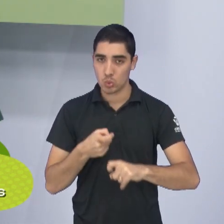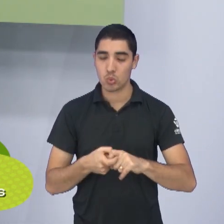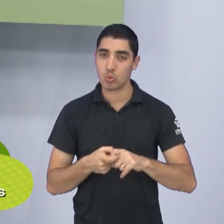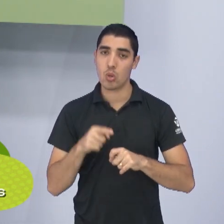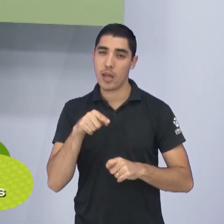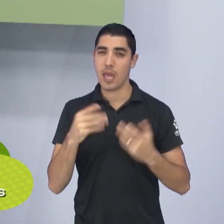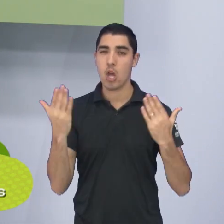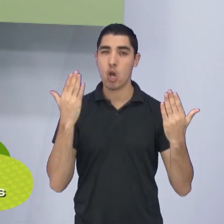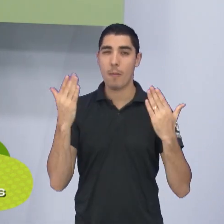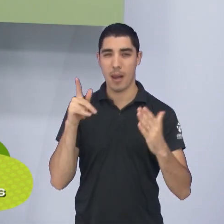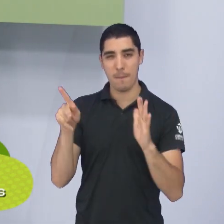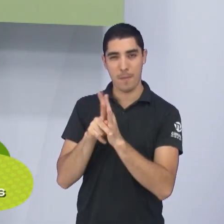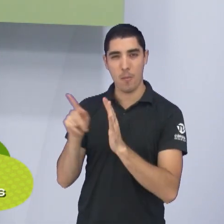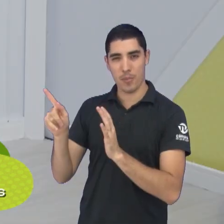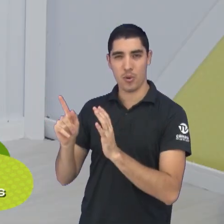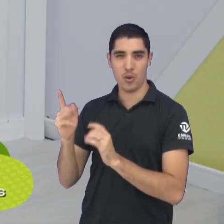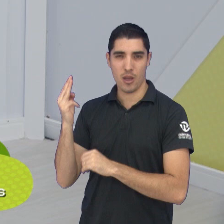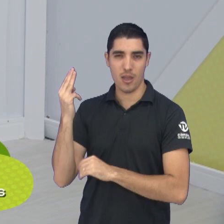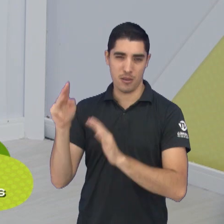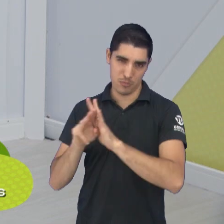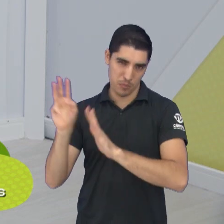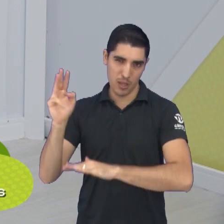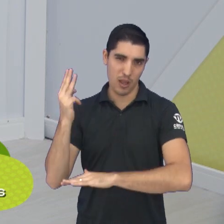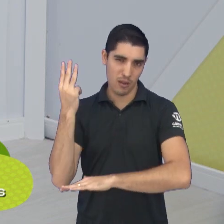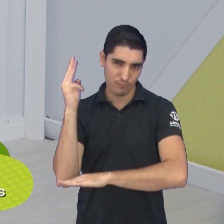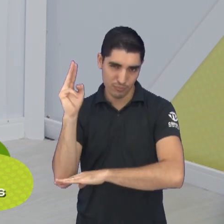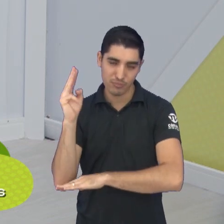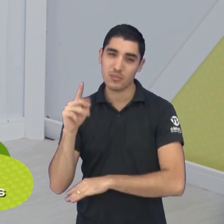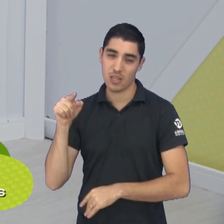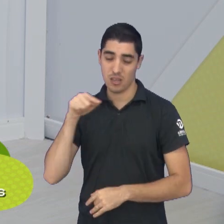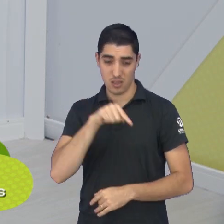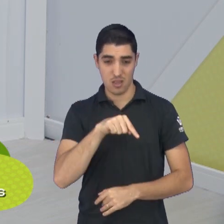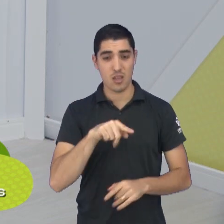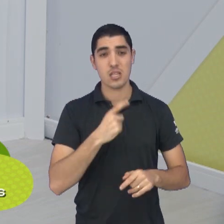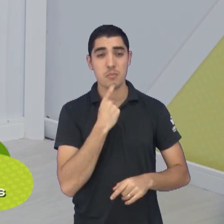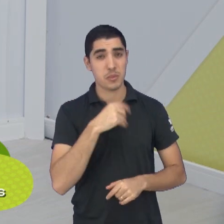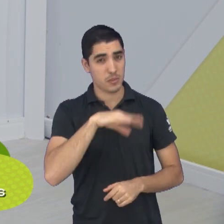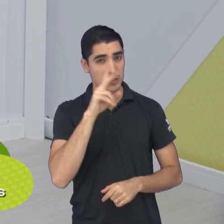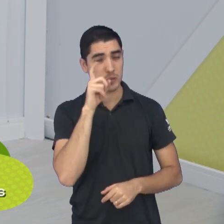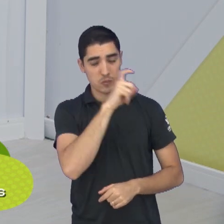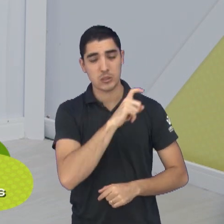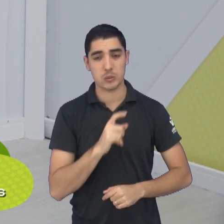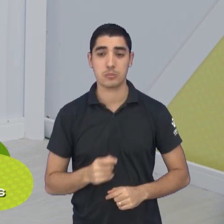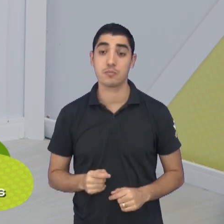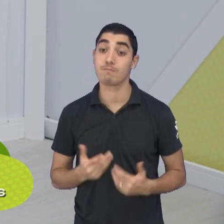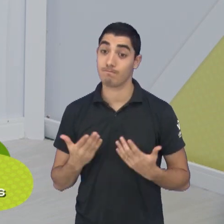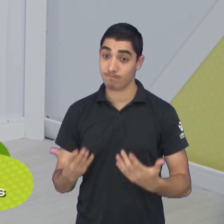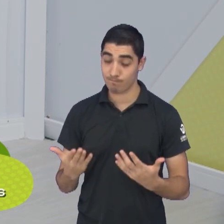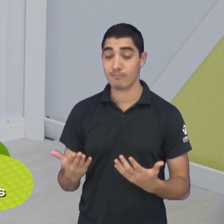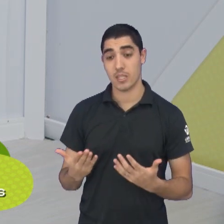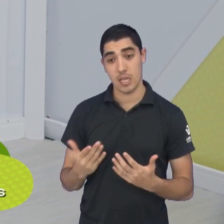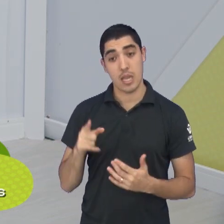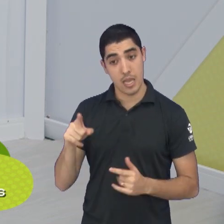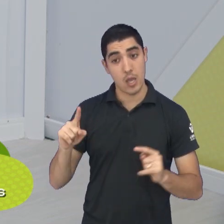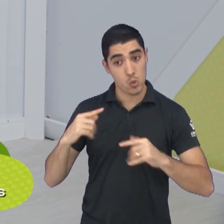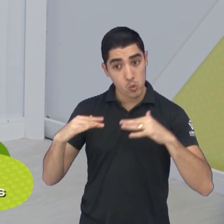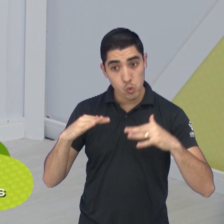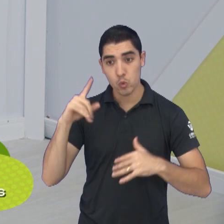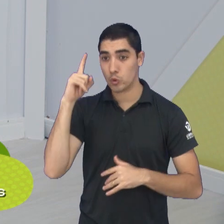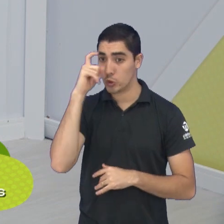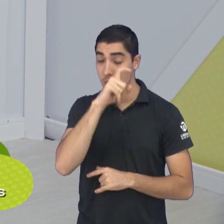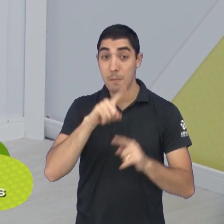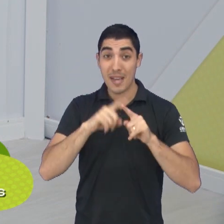contra o Sampaio Corrêa, certamente. Que seja assim, a gente espera uma boa apresentação das meninas. É um jogo complicado, mas é um jogo que se o São